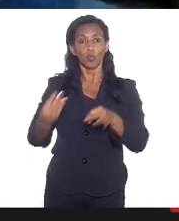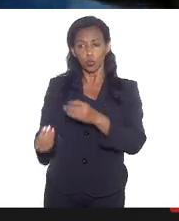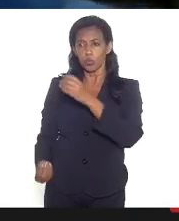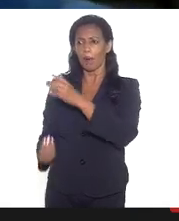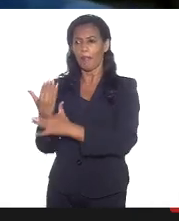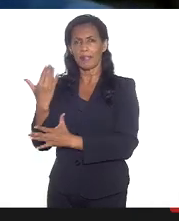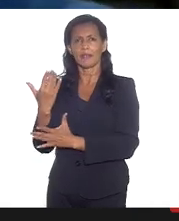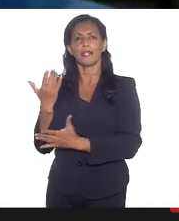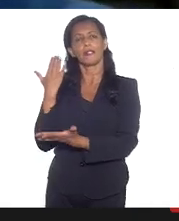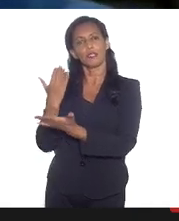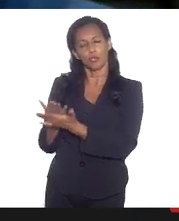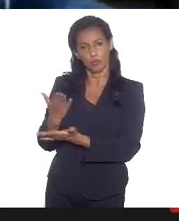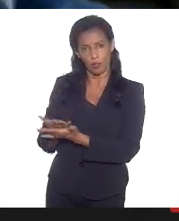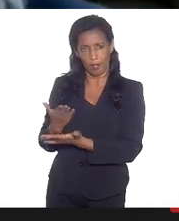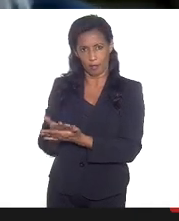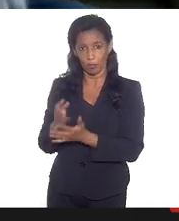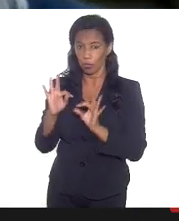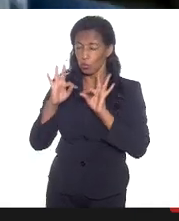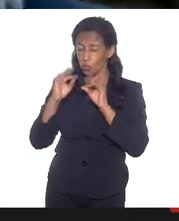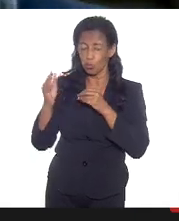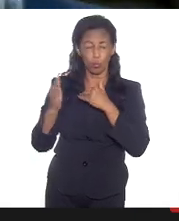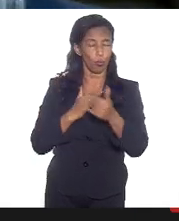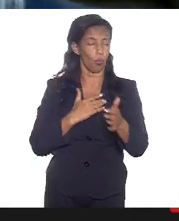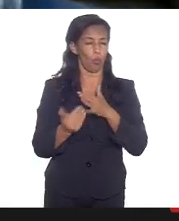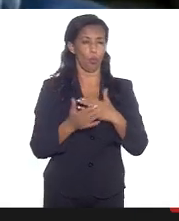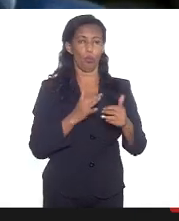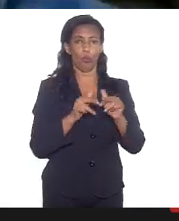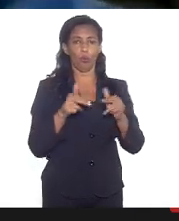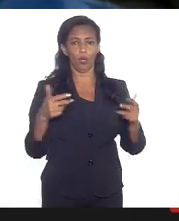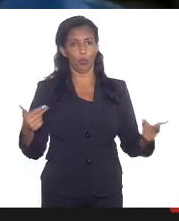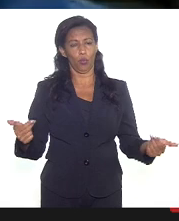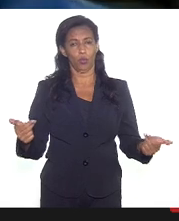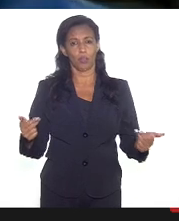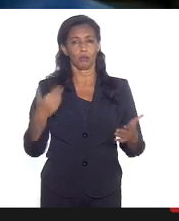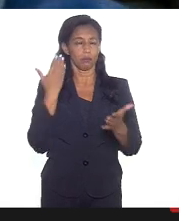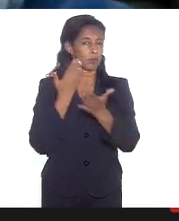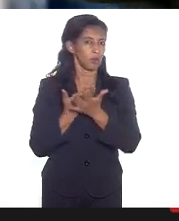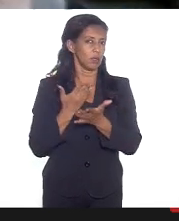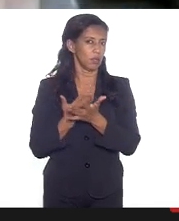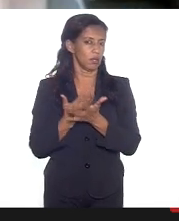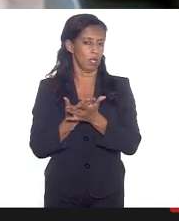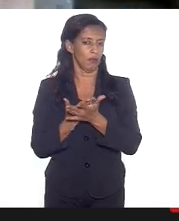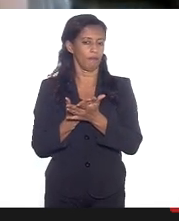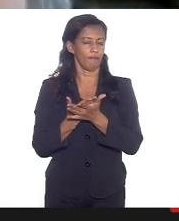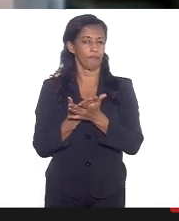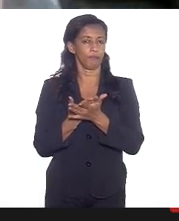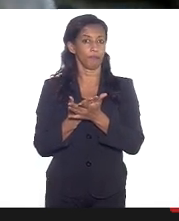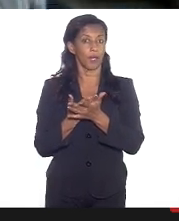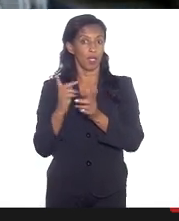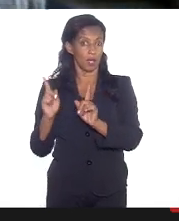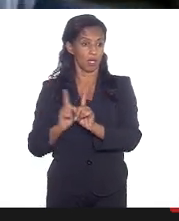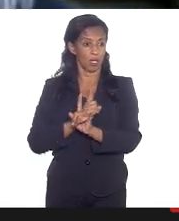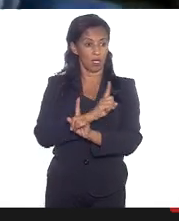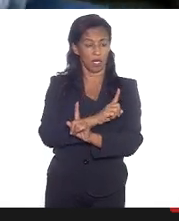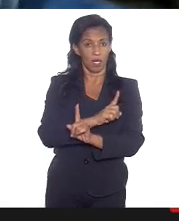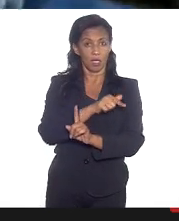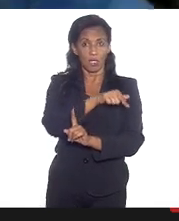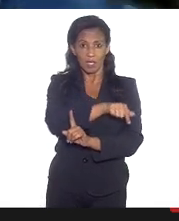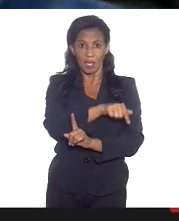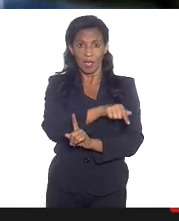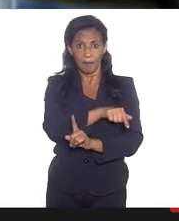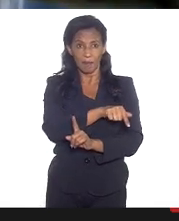que ser estudado. Tudo, qualquer coisa tem que ser estudada e a posição do adversário tem que ser